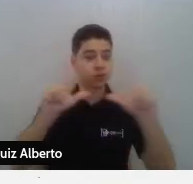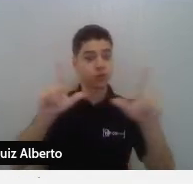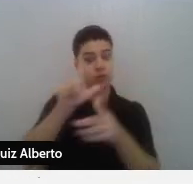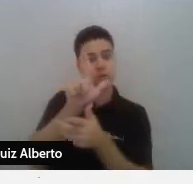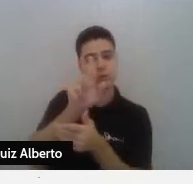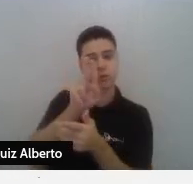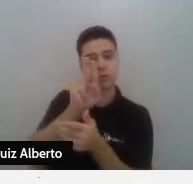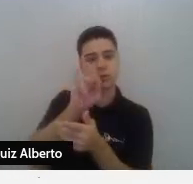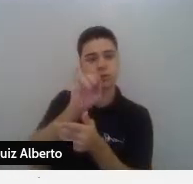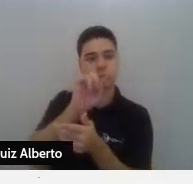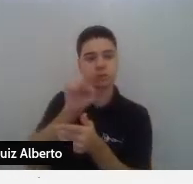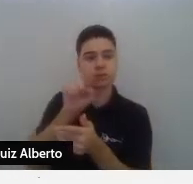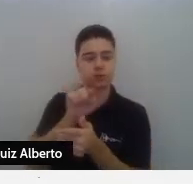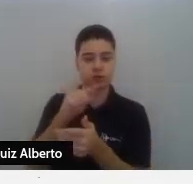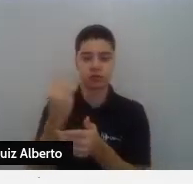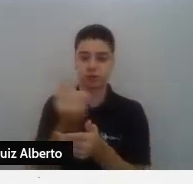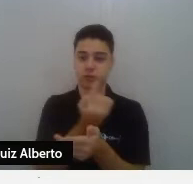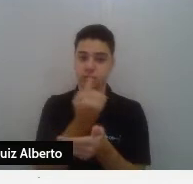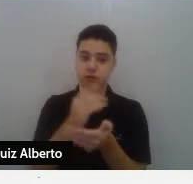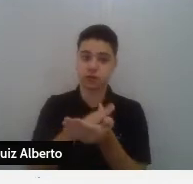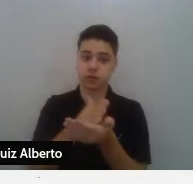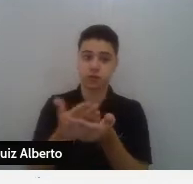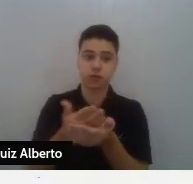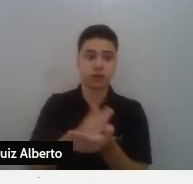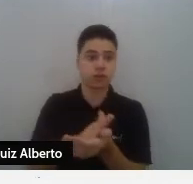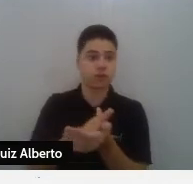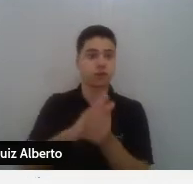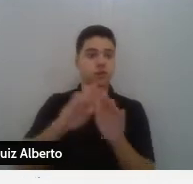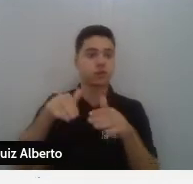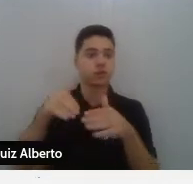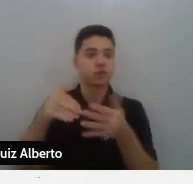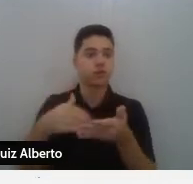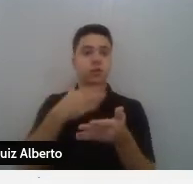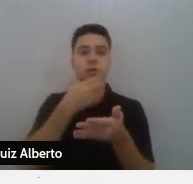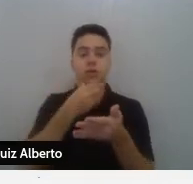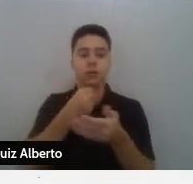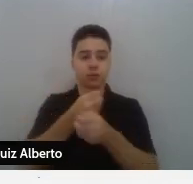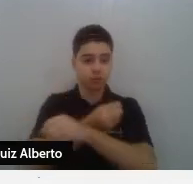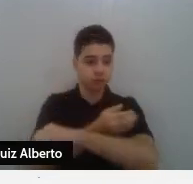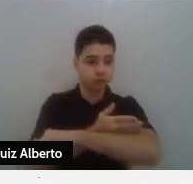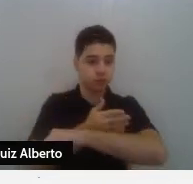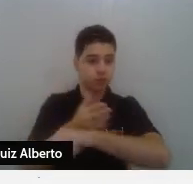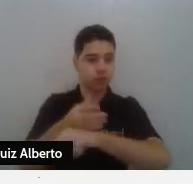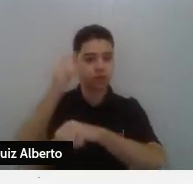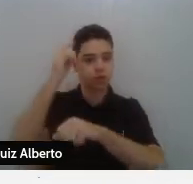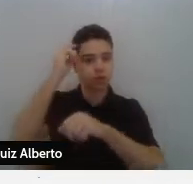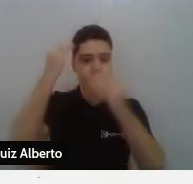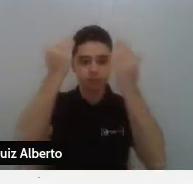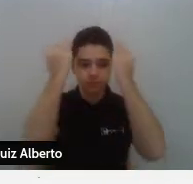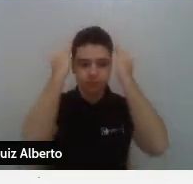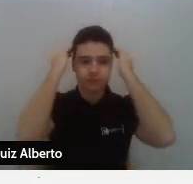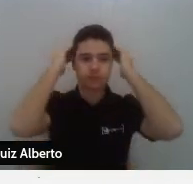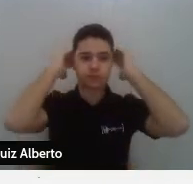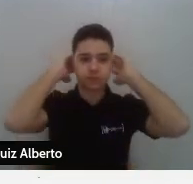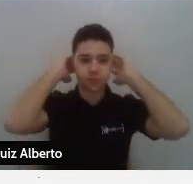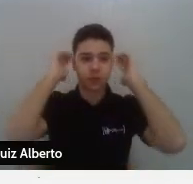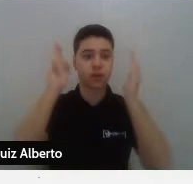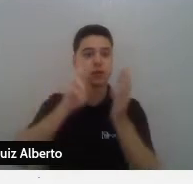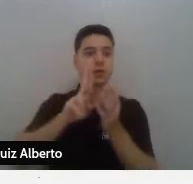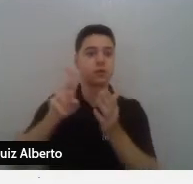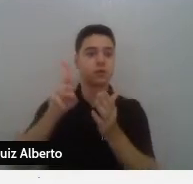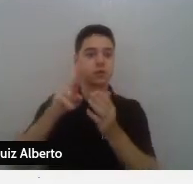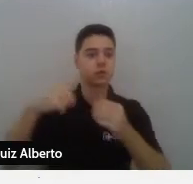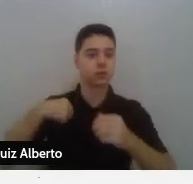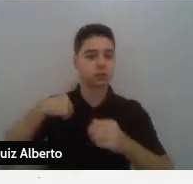Luiz, ele é nosso intérprete de Libras, ele é um homem branco, cabelos curtos e usa uma